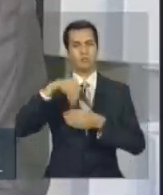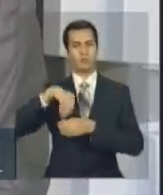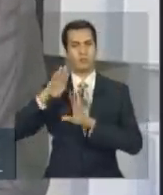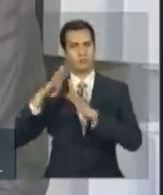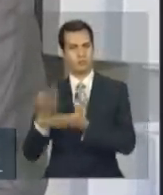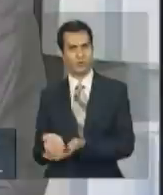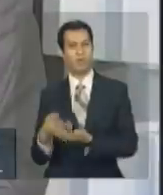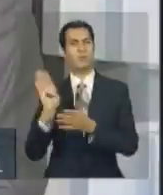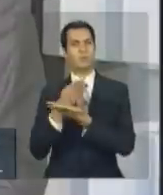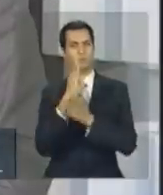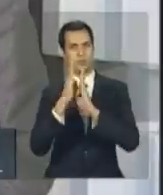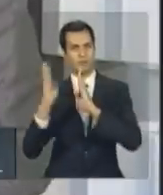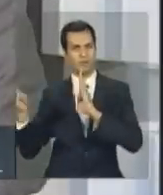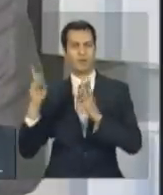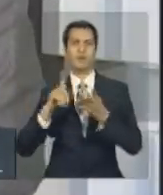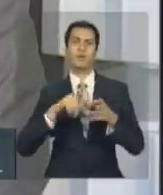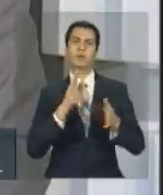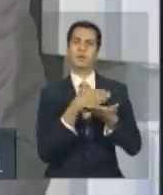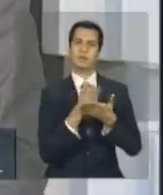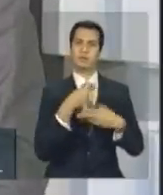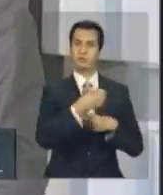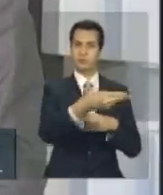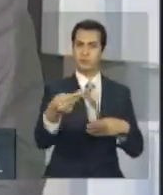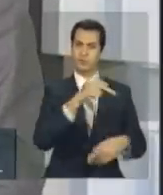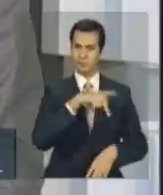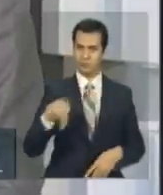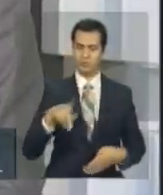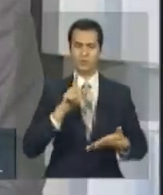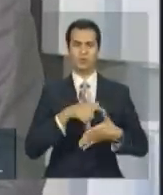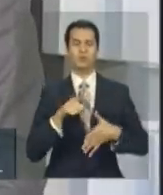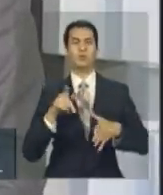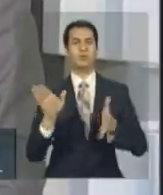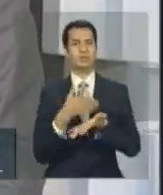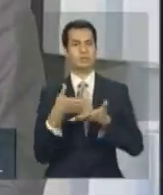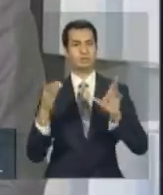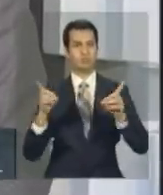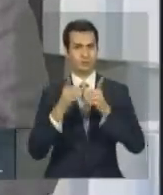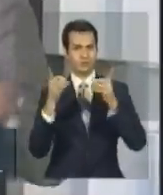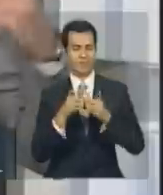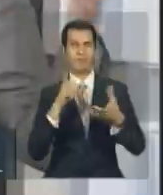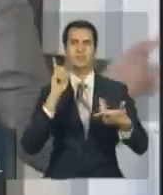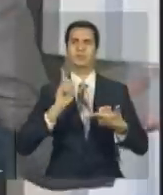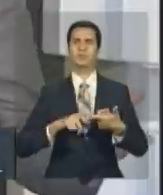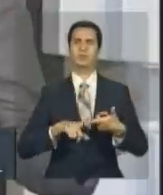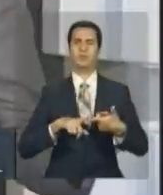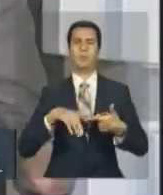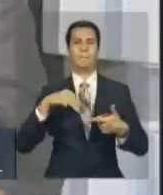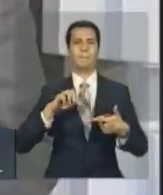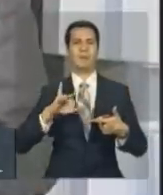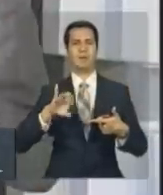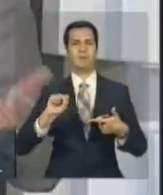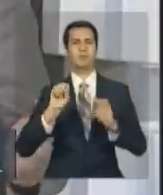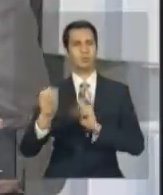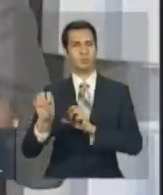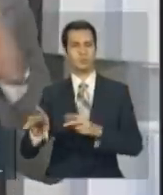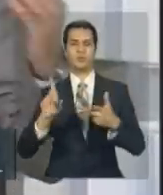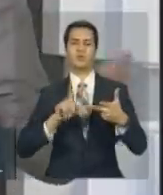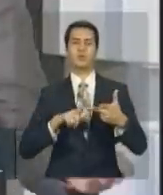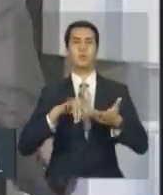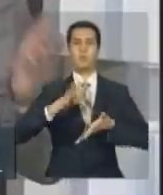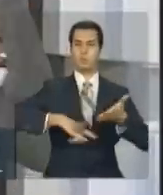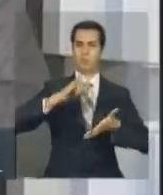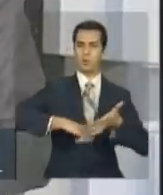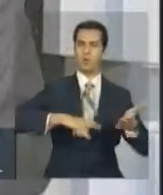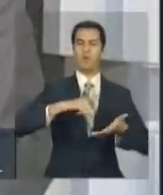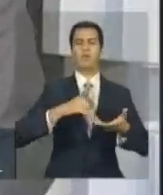livro didático, enfim, tudo que, né, o Mais Educação, as avaliações nacionais, seja a